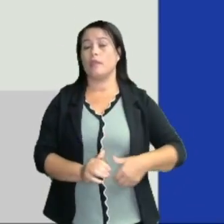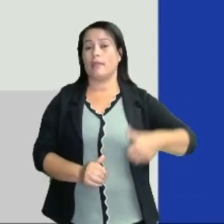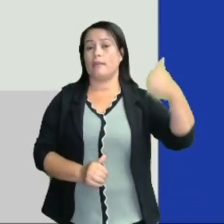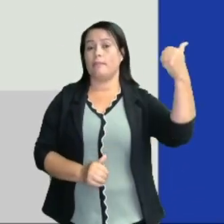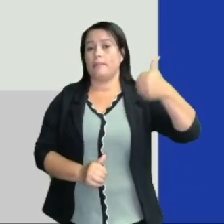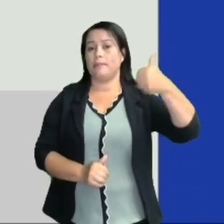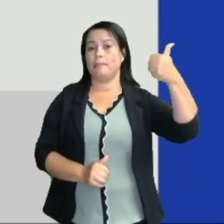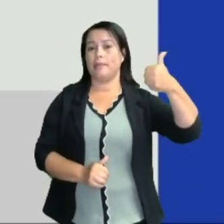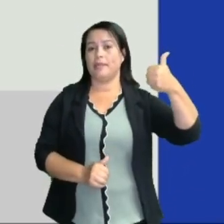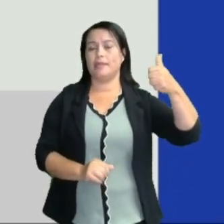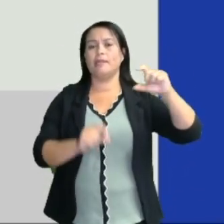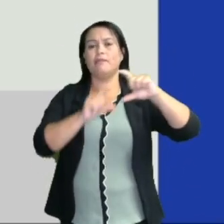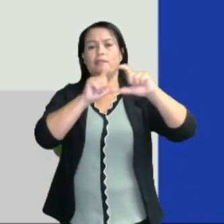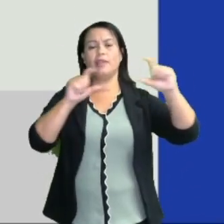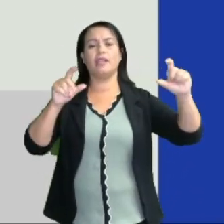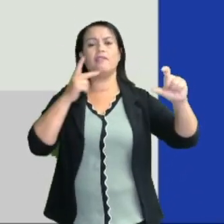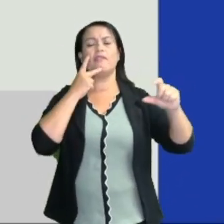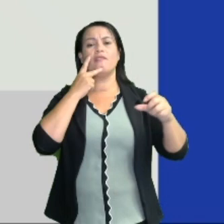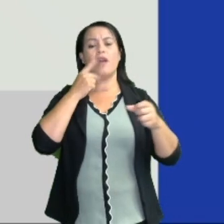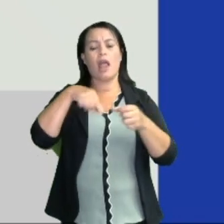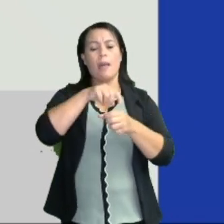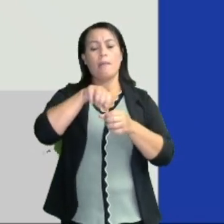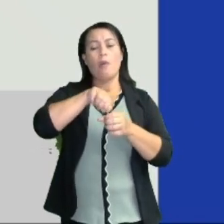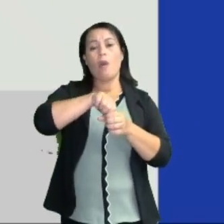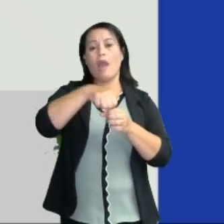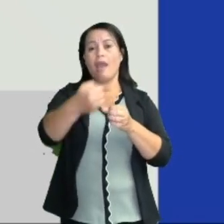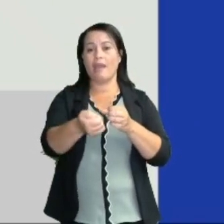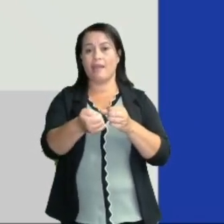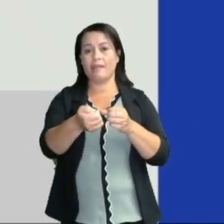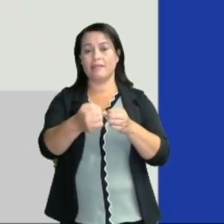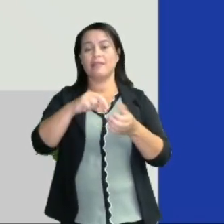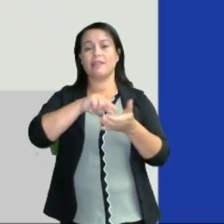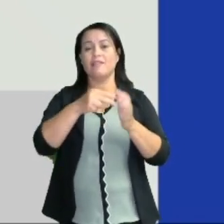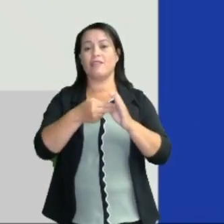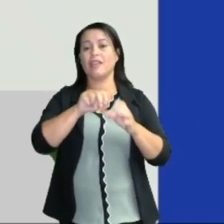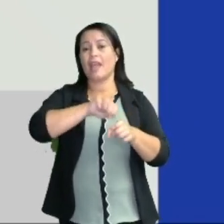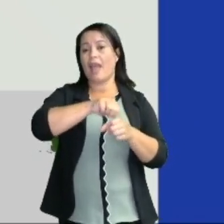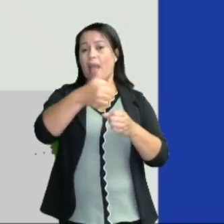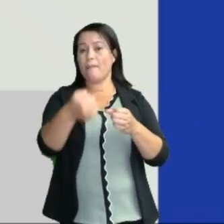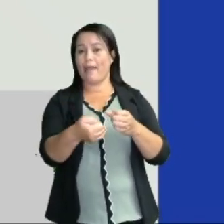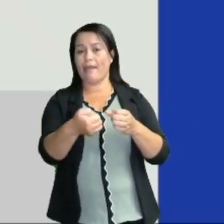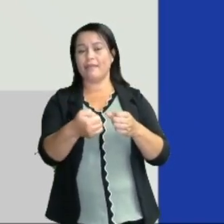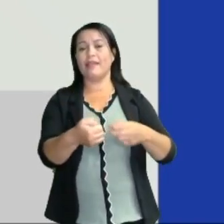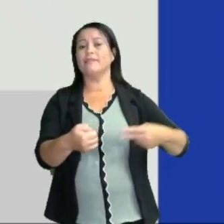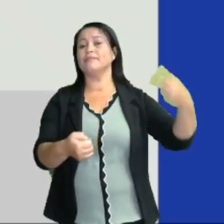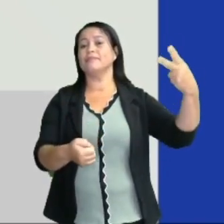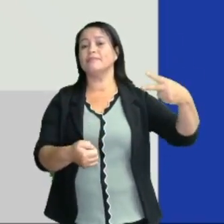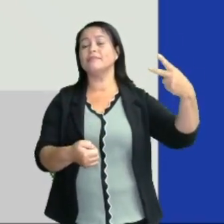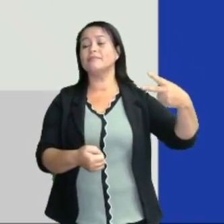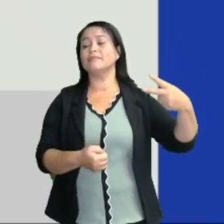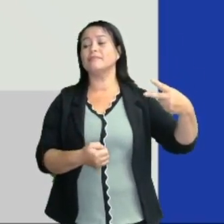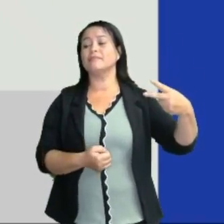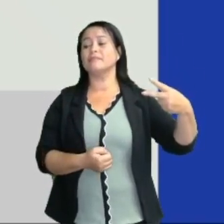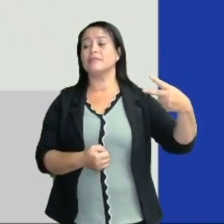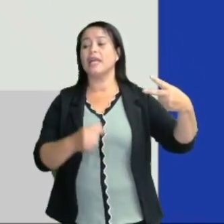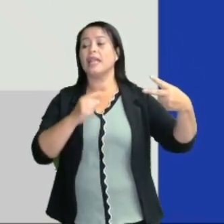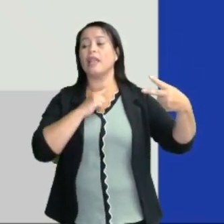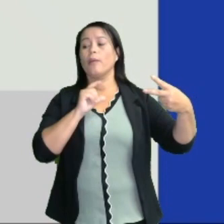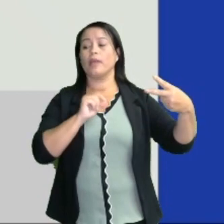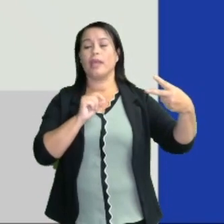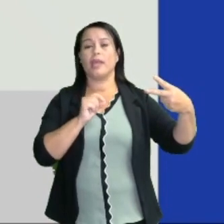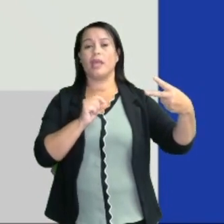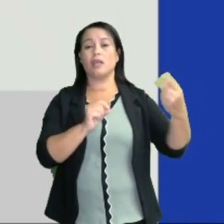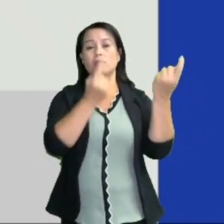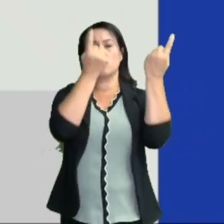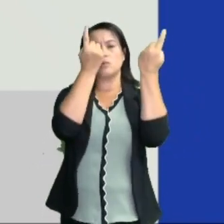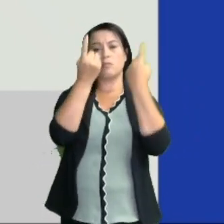Na primeira oração, a boca da garrafa é a abertura do recipiente. Na segunda oração, a gente tem